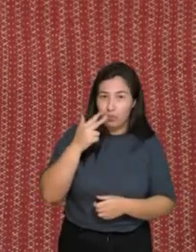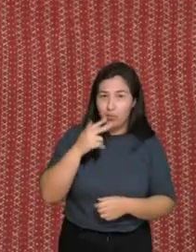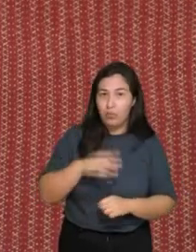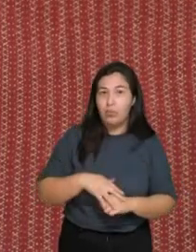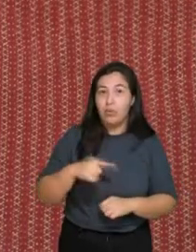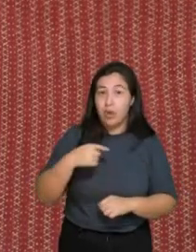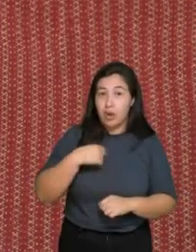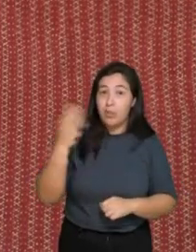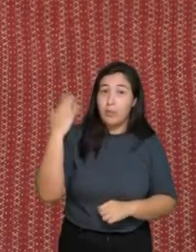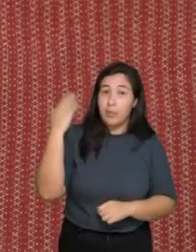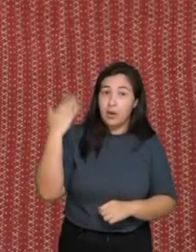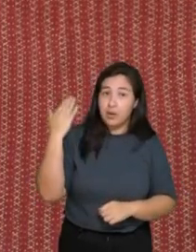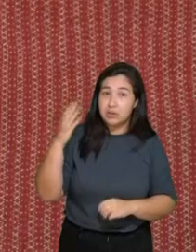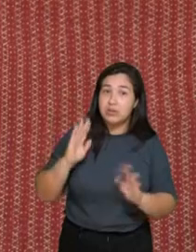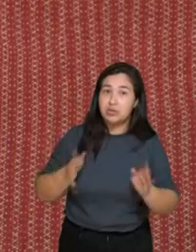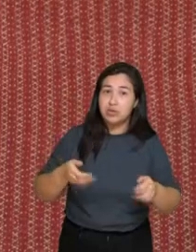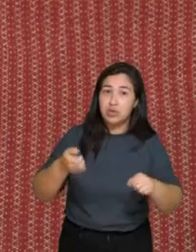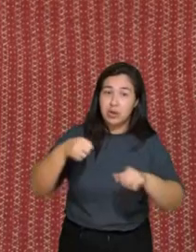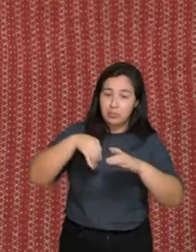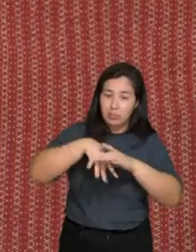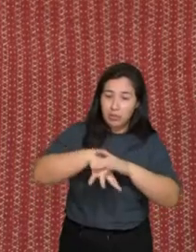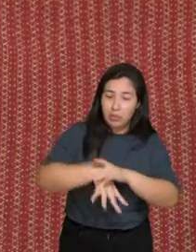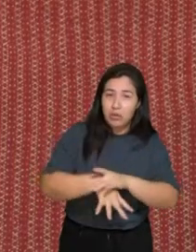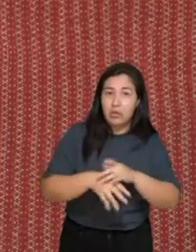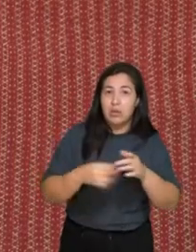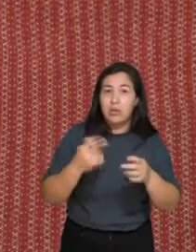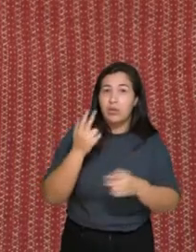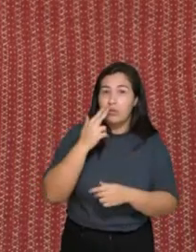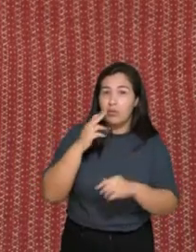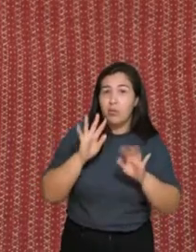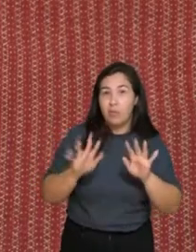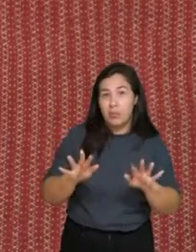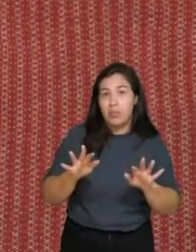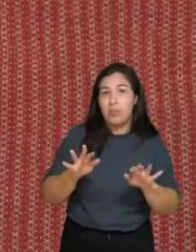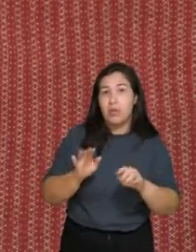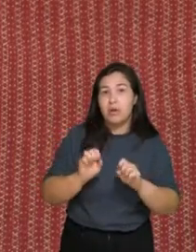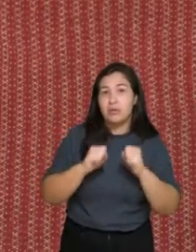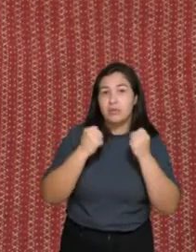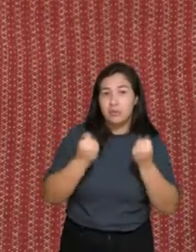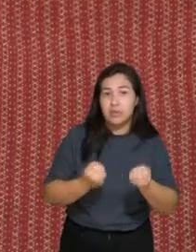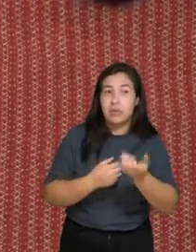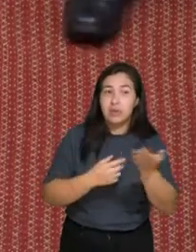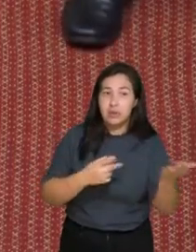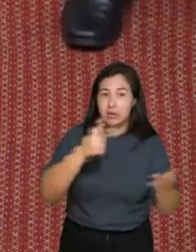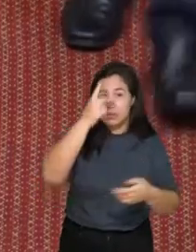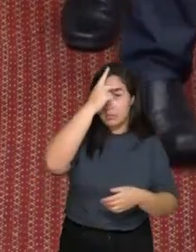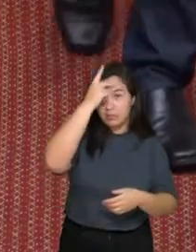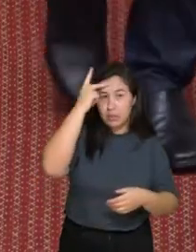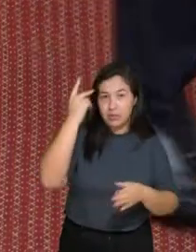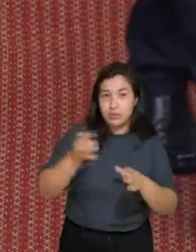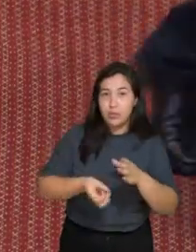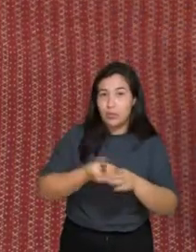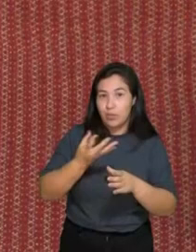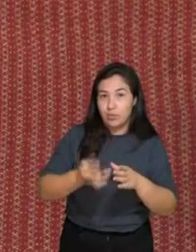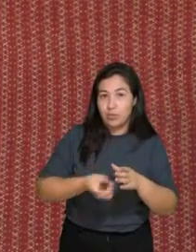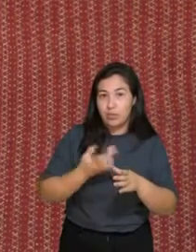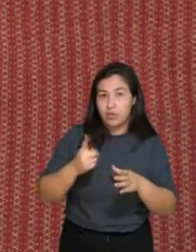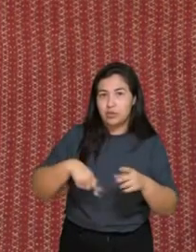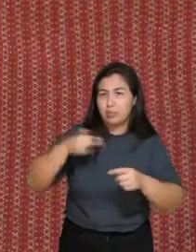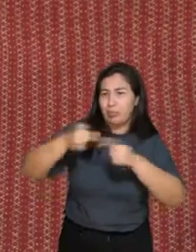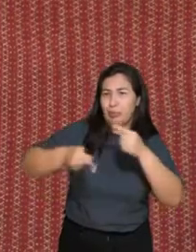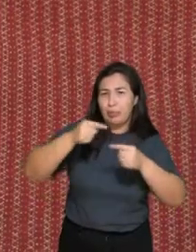fumo, sofri muito, mas também estou aqui para defender os plantadores de fumo, que não dá para nós proibir ser escravo também